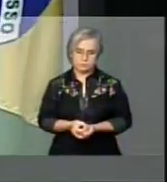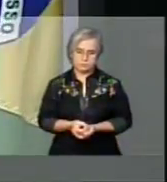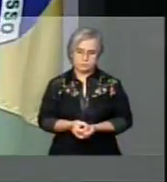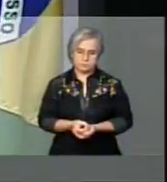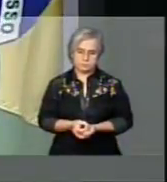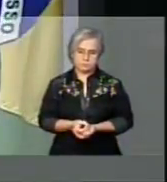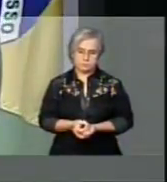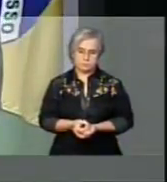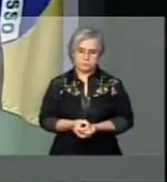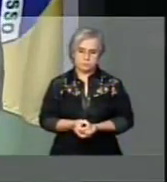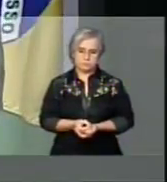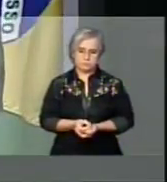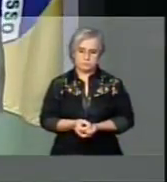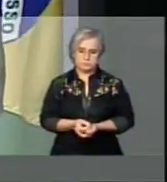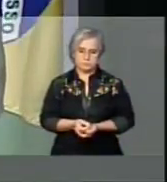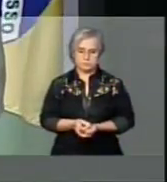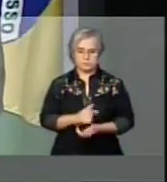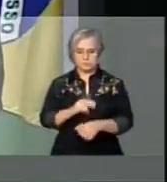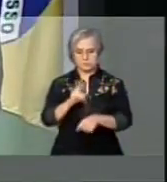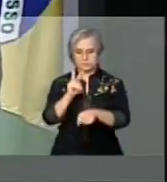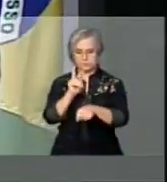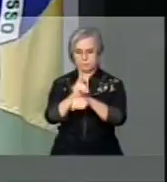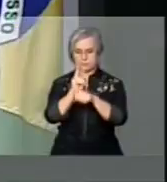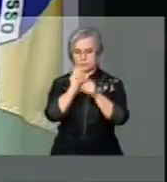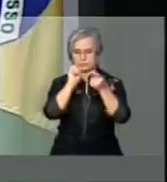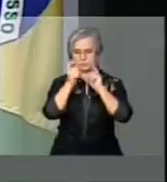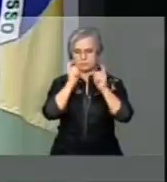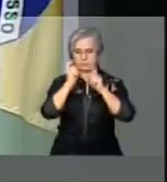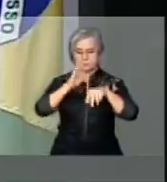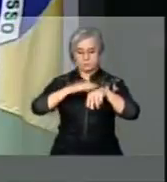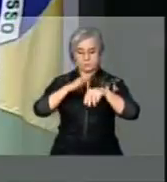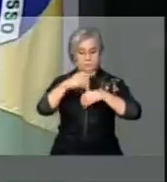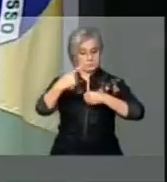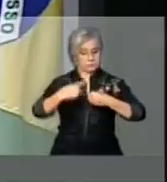dirige os destinos daquela cidade,